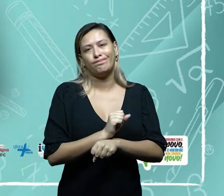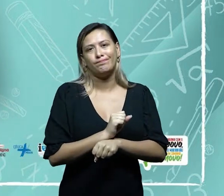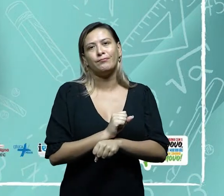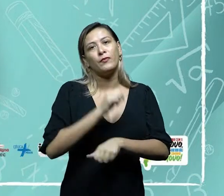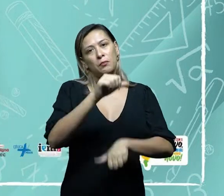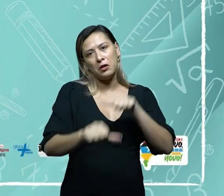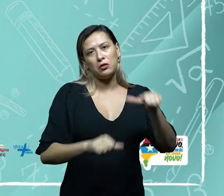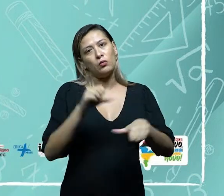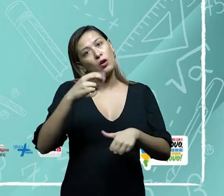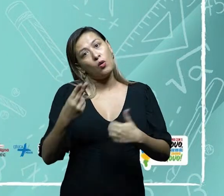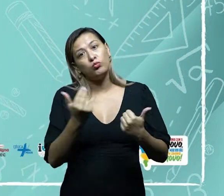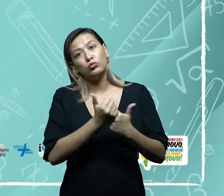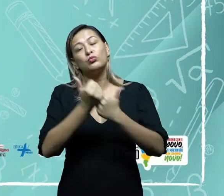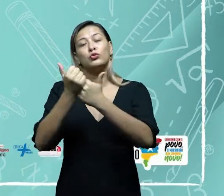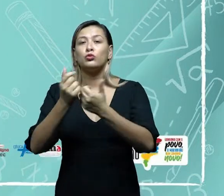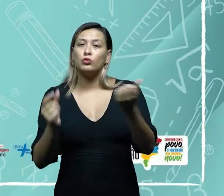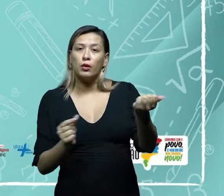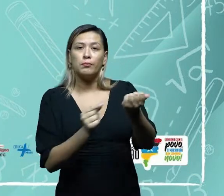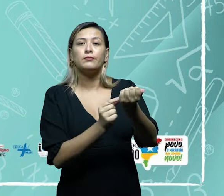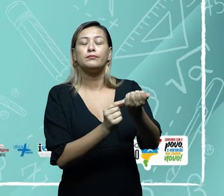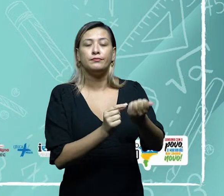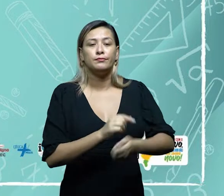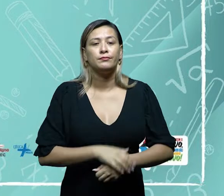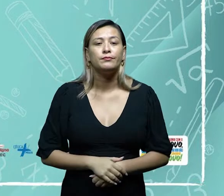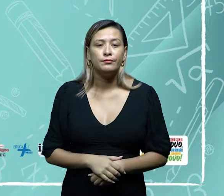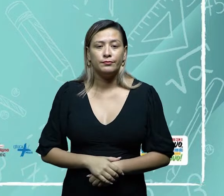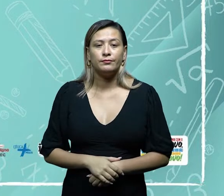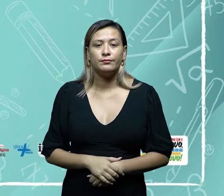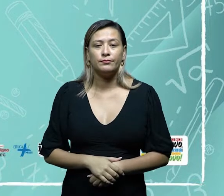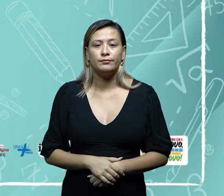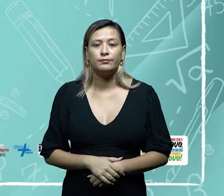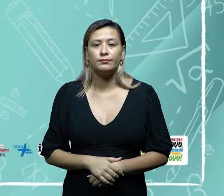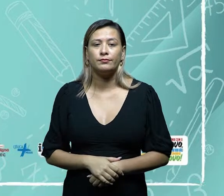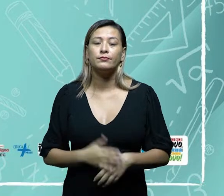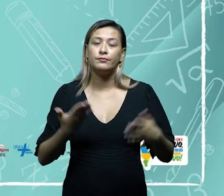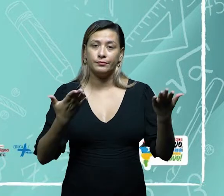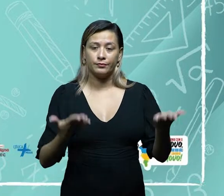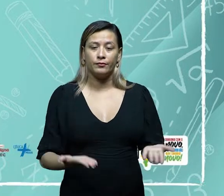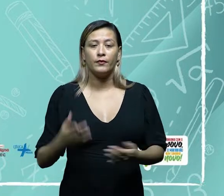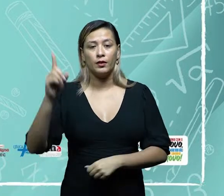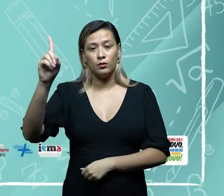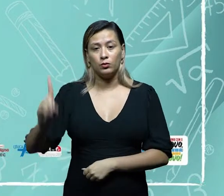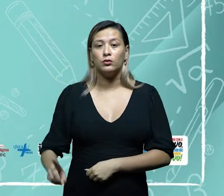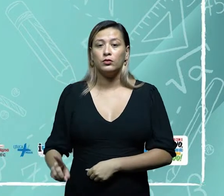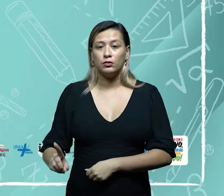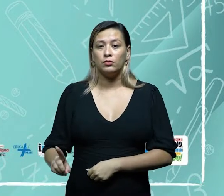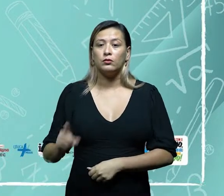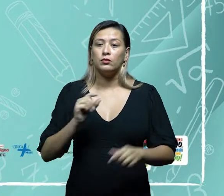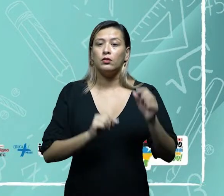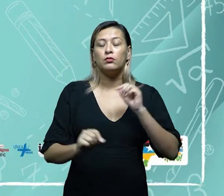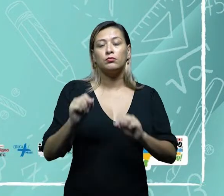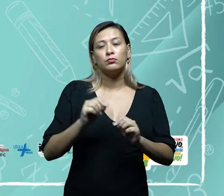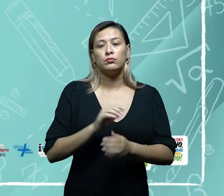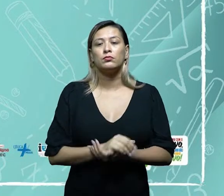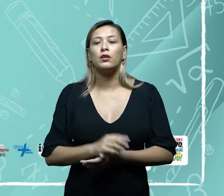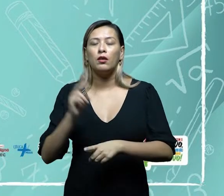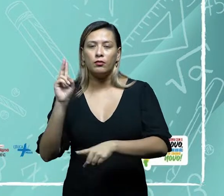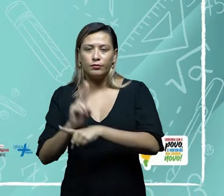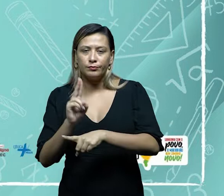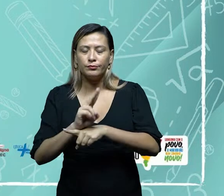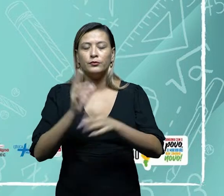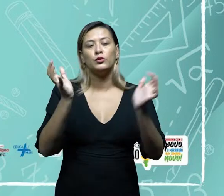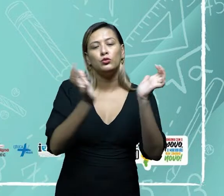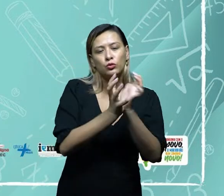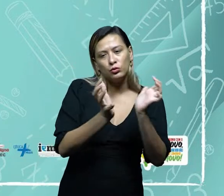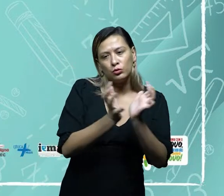ou a troca, a substituição da peça, tá bom? Então aqui os direitos tutelados destinam-se, né, de fato à proteção